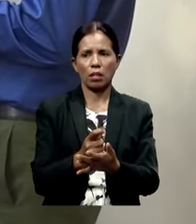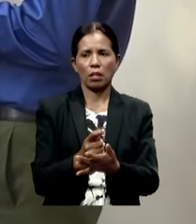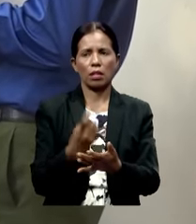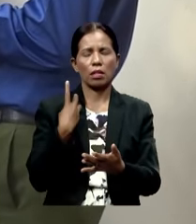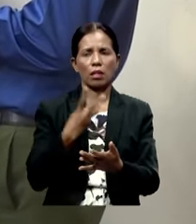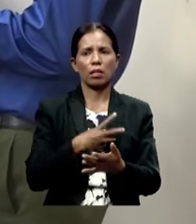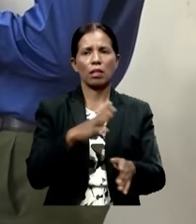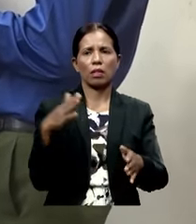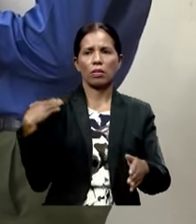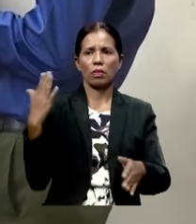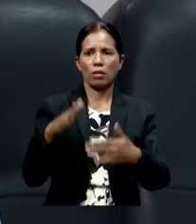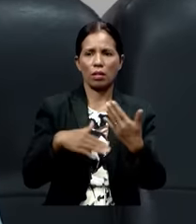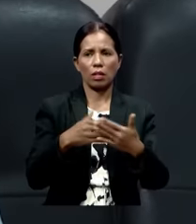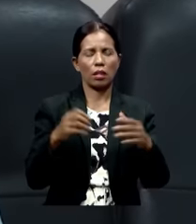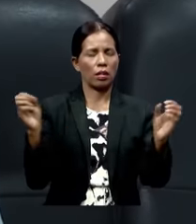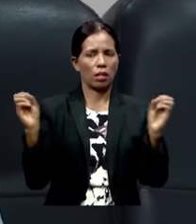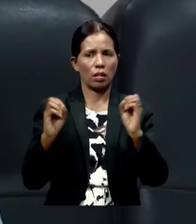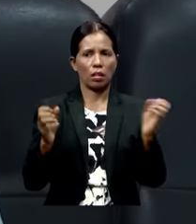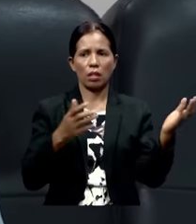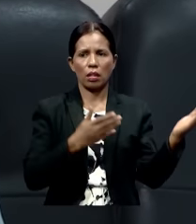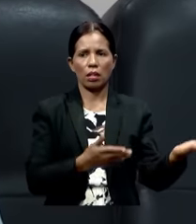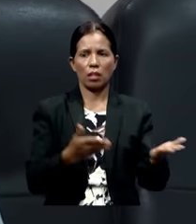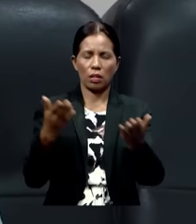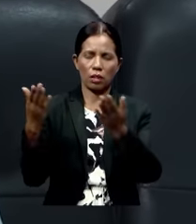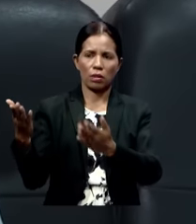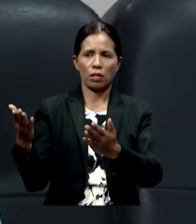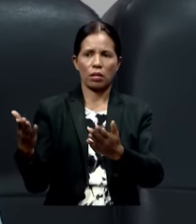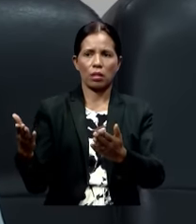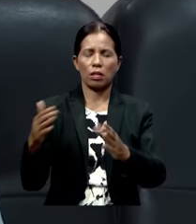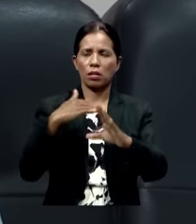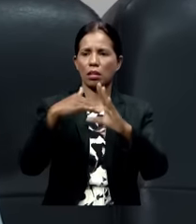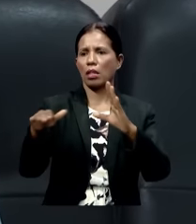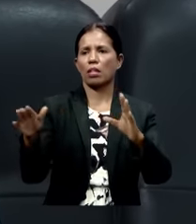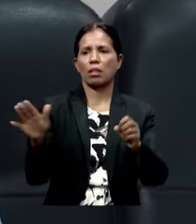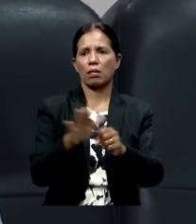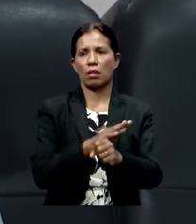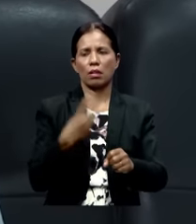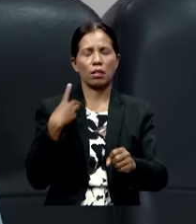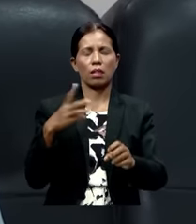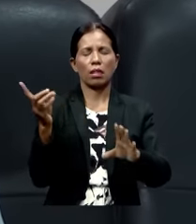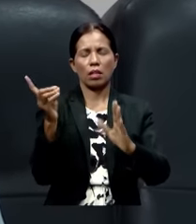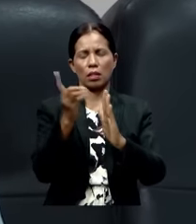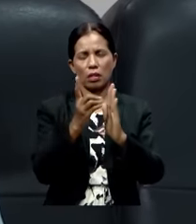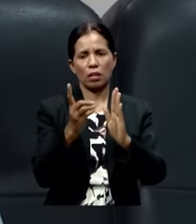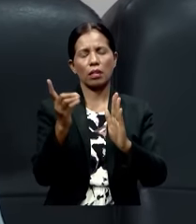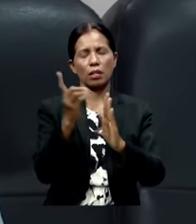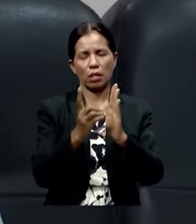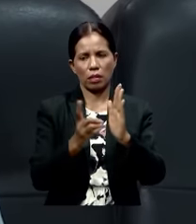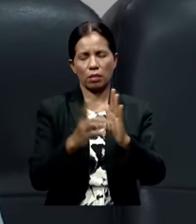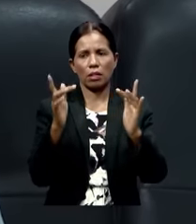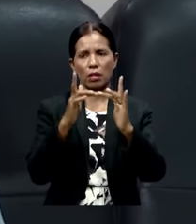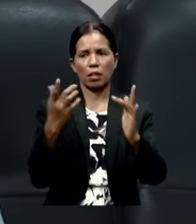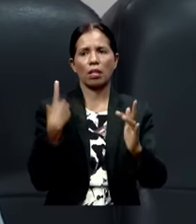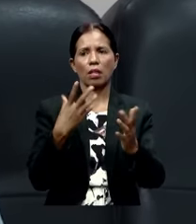itanya alin sir la consegue submit submete um mamo grito ia, isto é base da rosa online te ia, cara que balou a